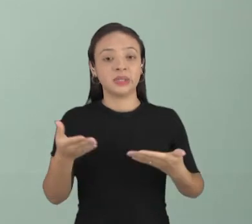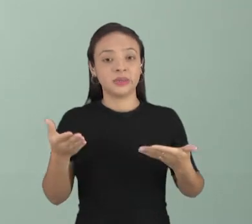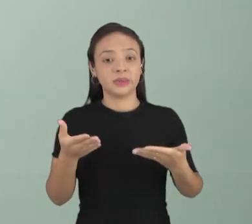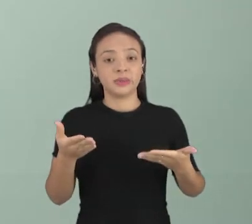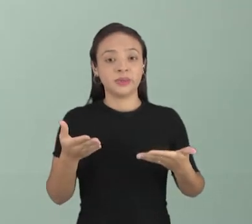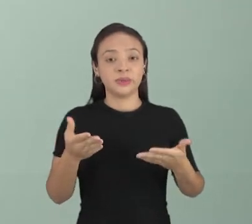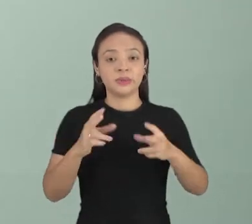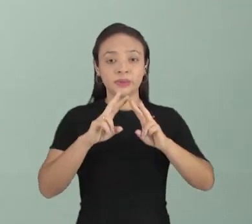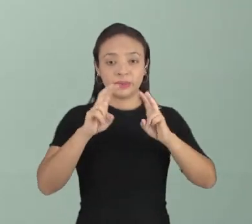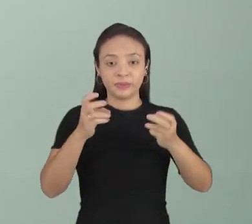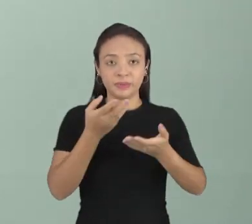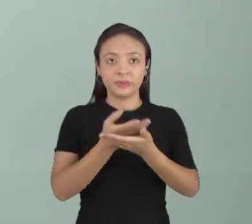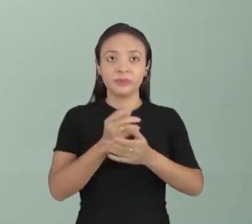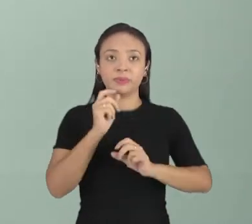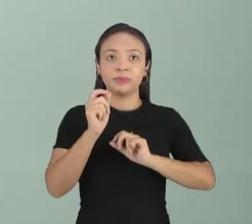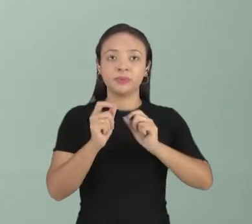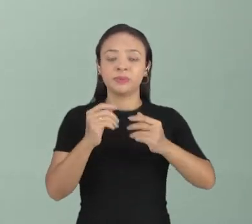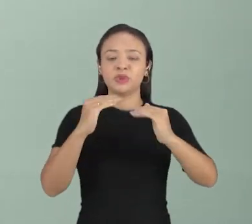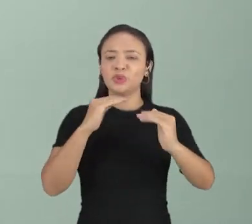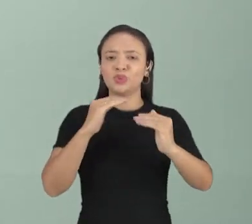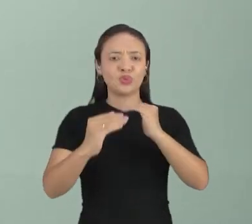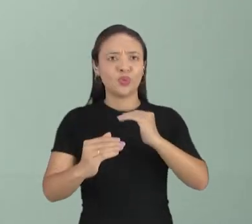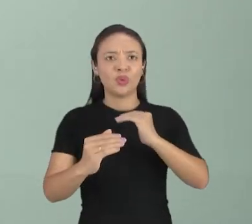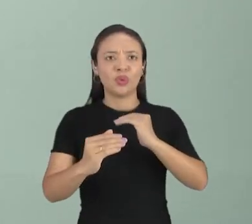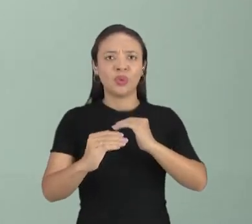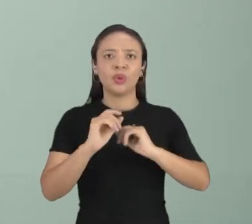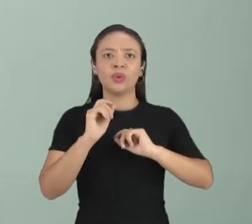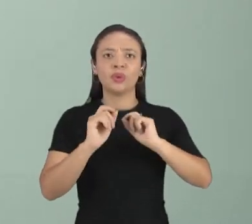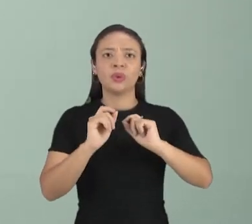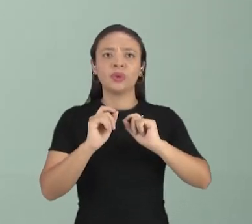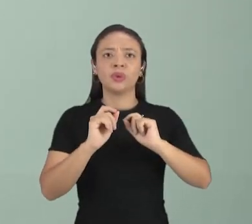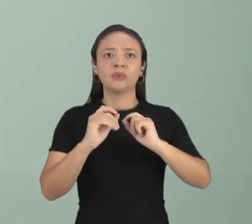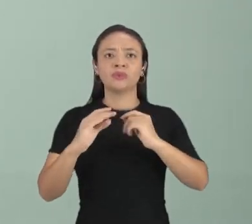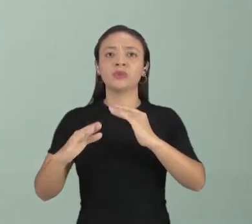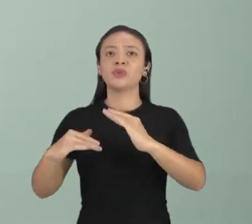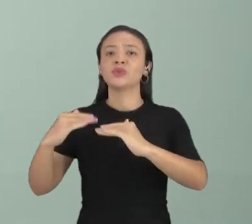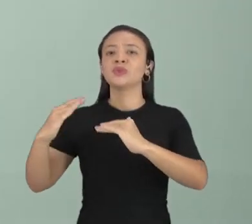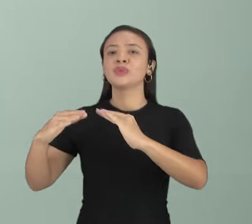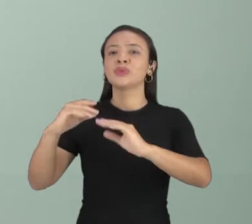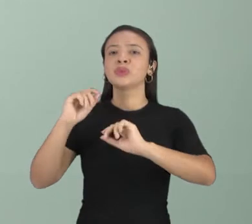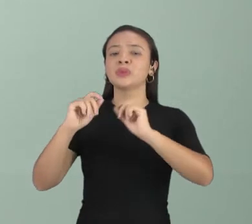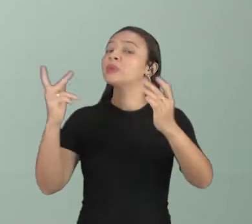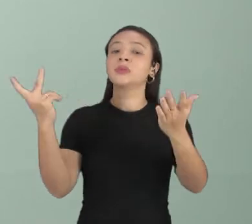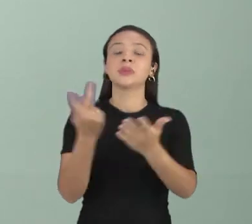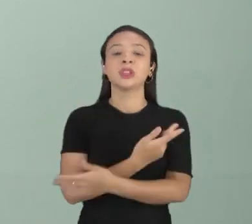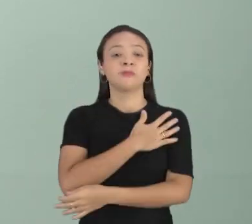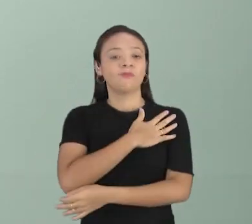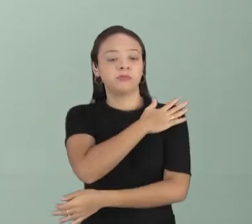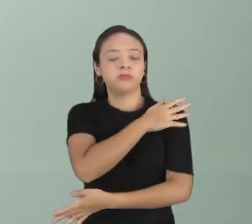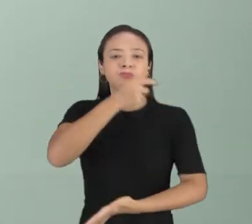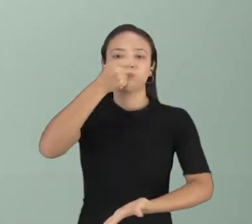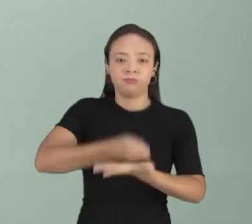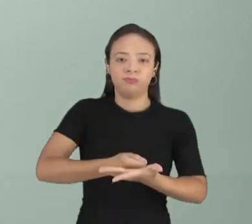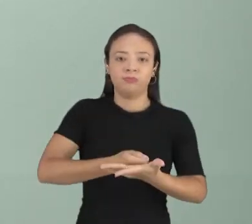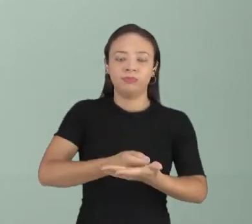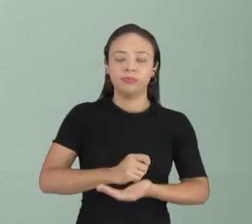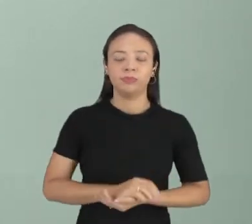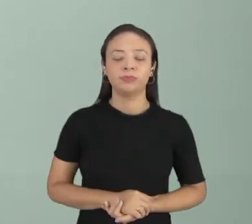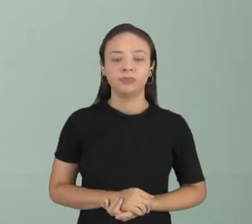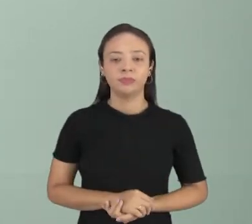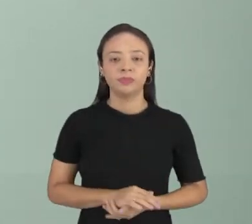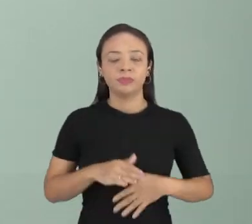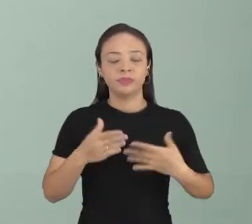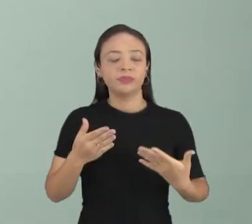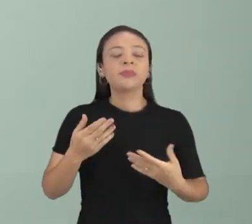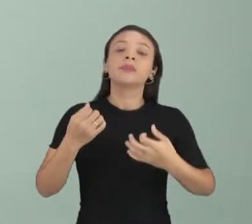nosso assunto de hoje é a contestação ao modo desenvolvimentista da ditadura militar, tá, pessoal? A gente